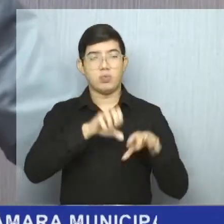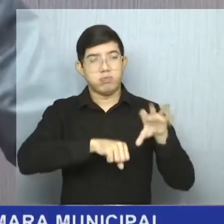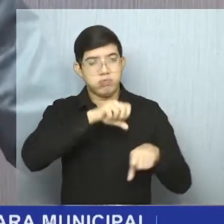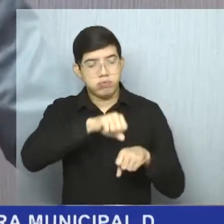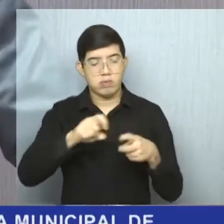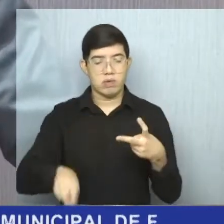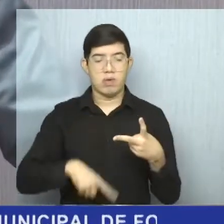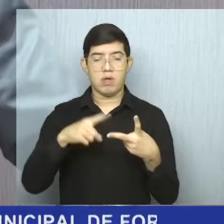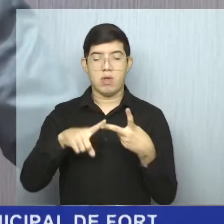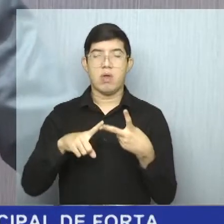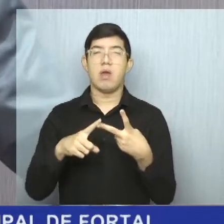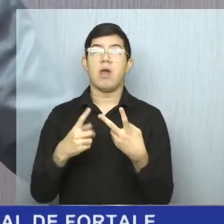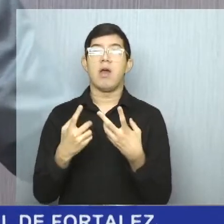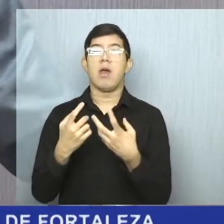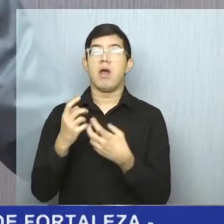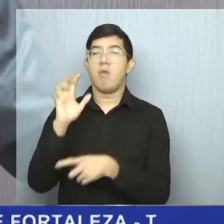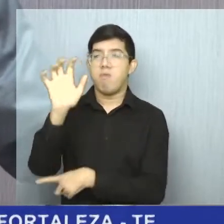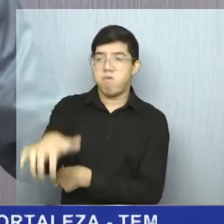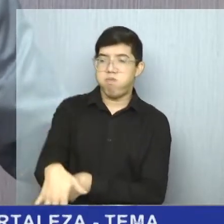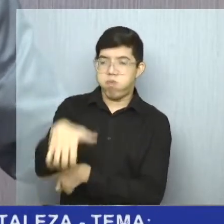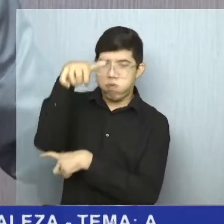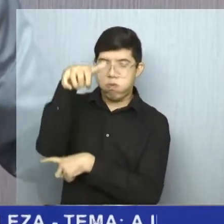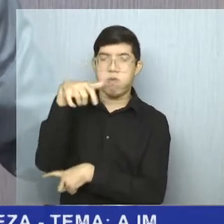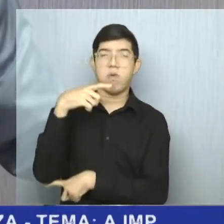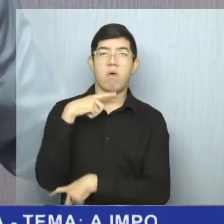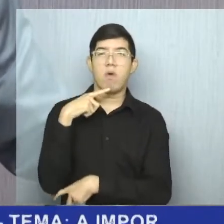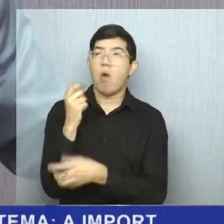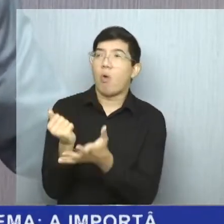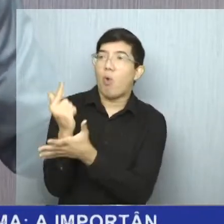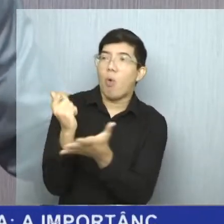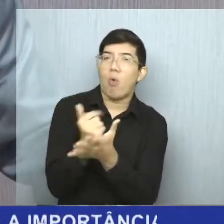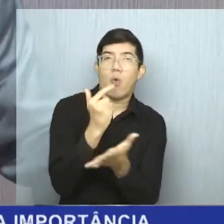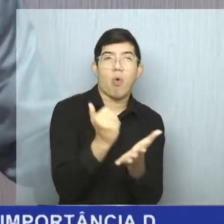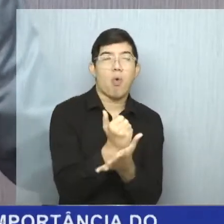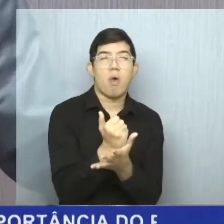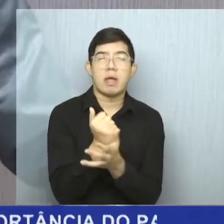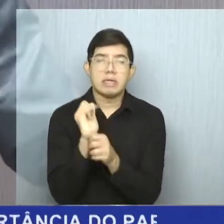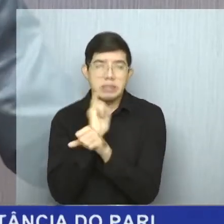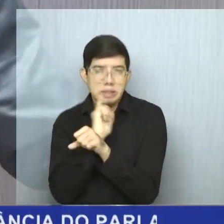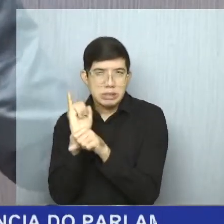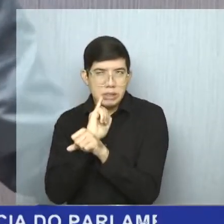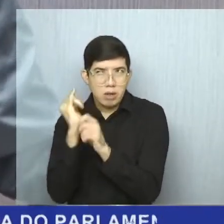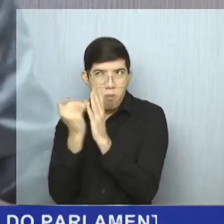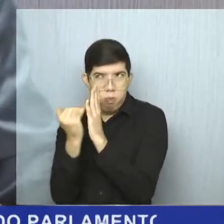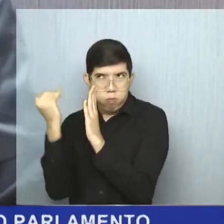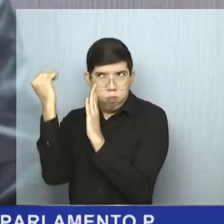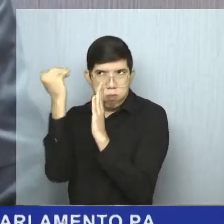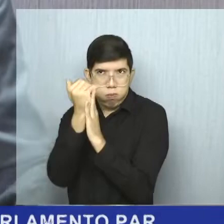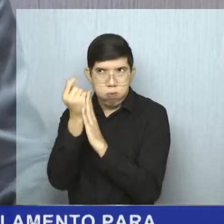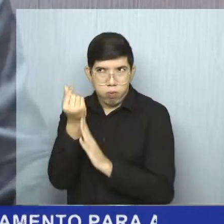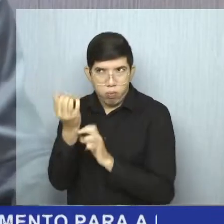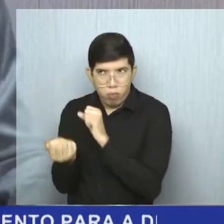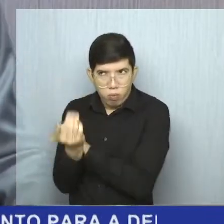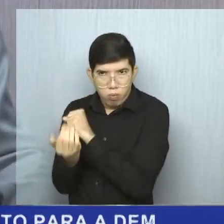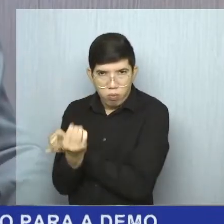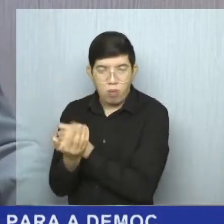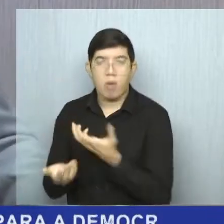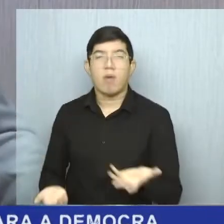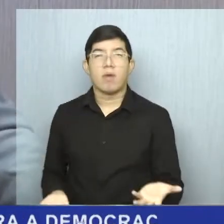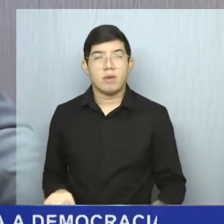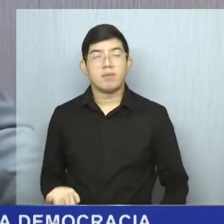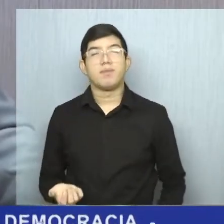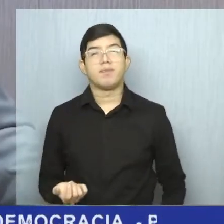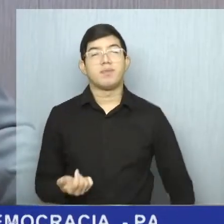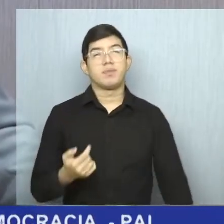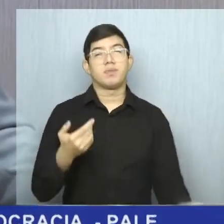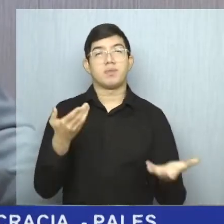superfaturado. E o Brasil caminhando para uma eleição absolutamente despolitizada, que não considera, inclusive, essa